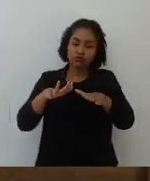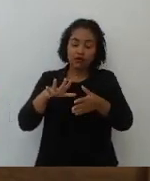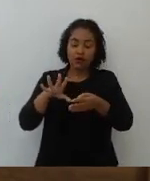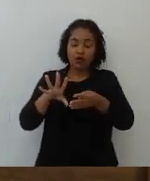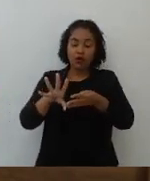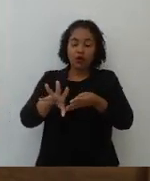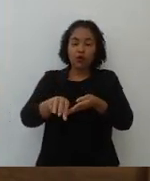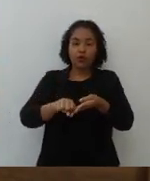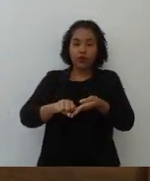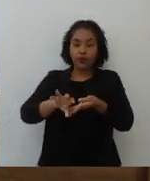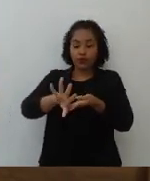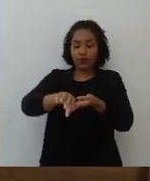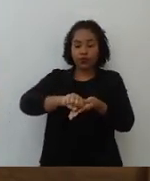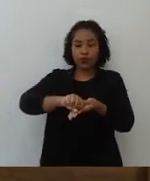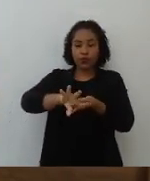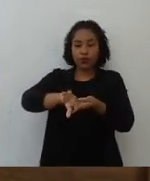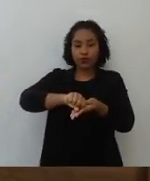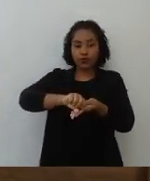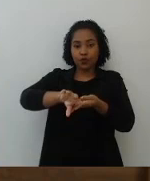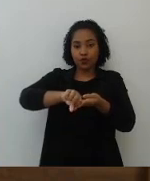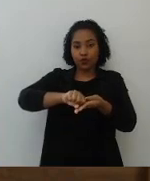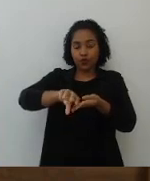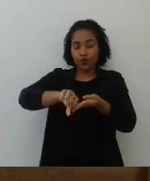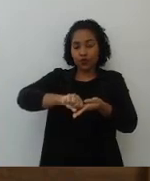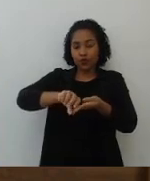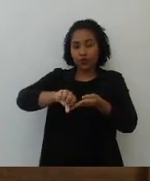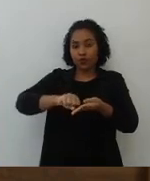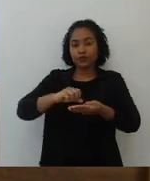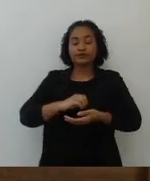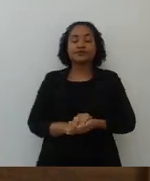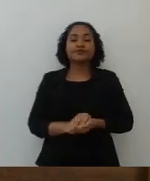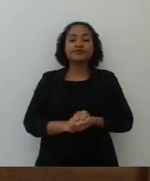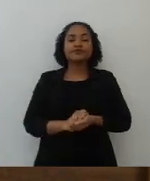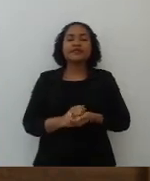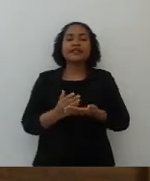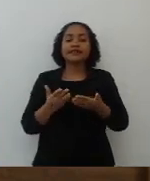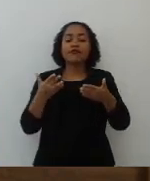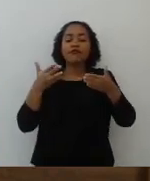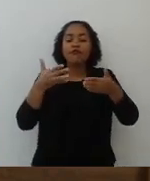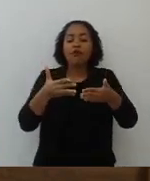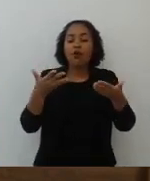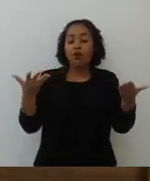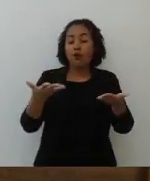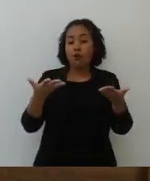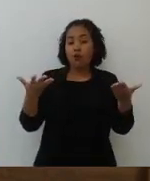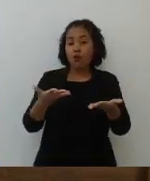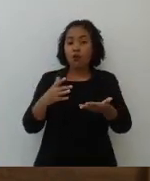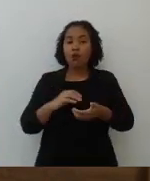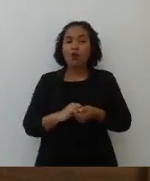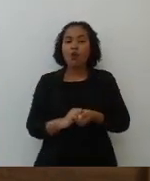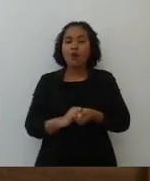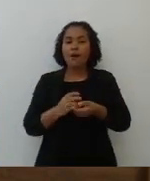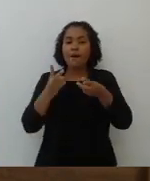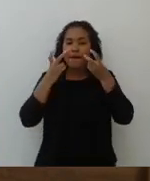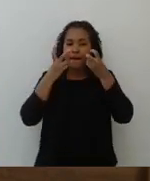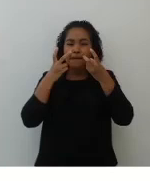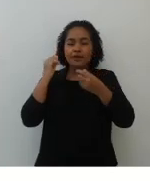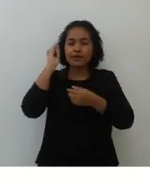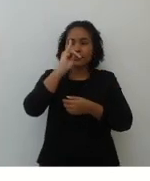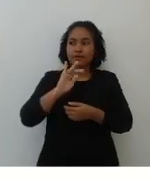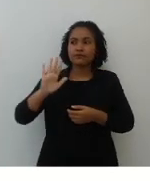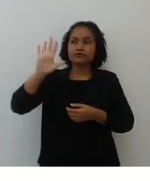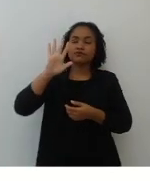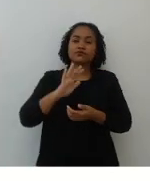englobamento de material, tá? Então, falando um pouquinho mais sobre o citoesqueleto, dá uma olhadinha no